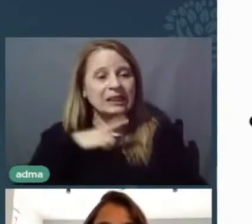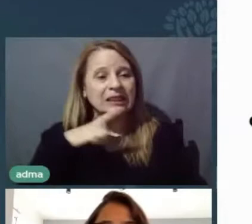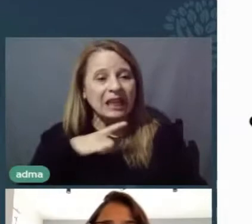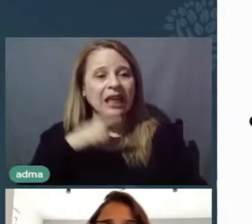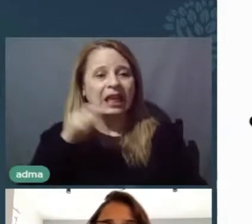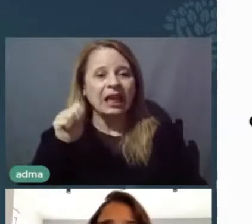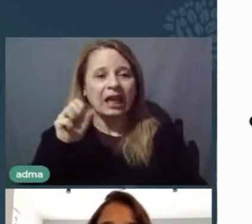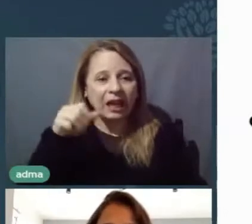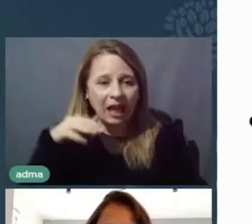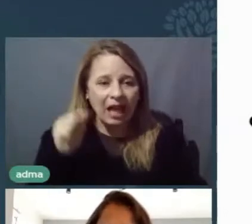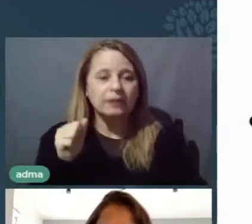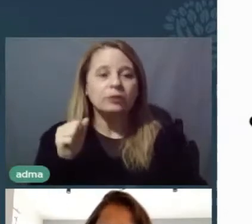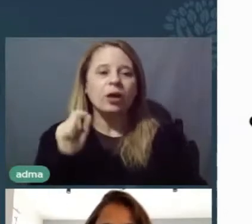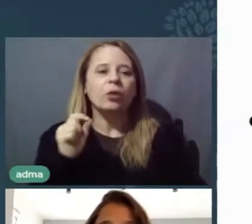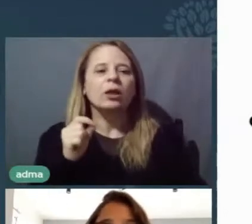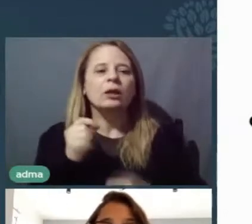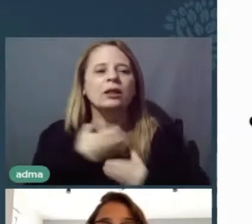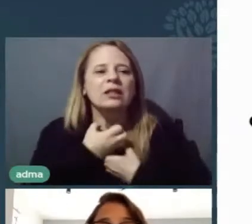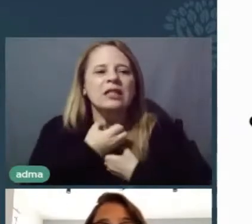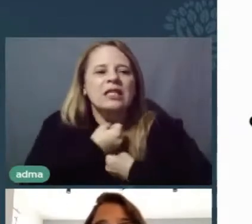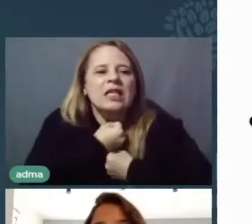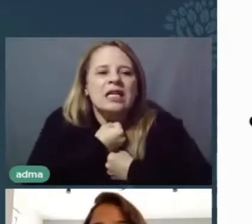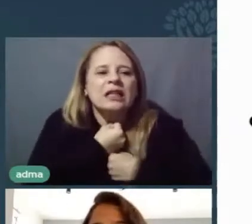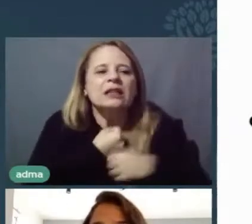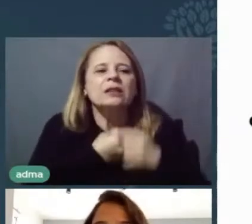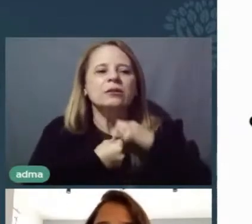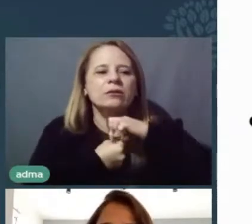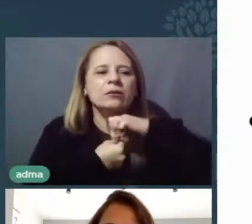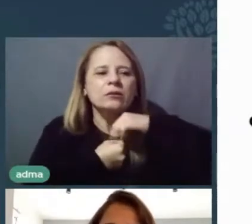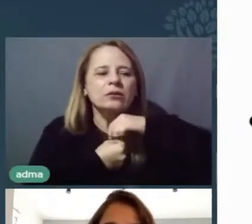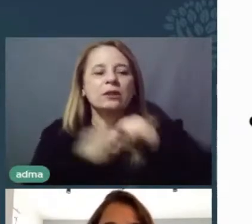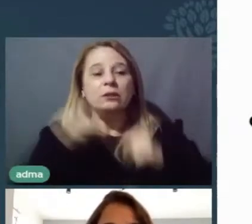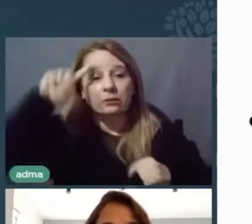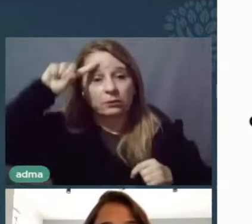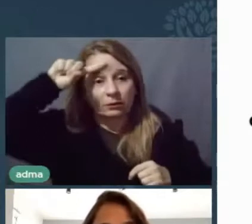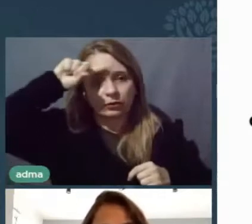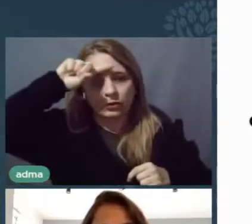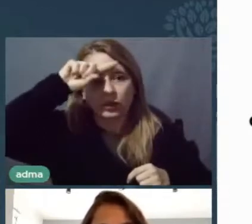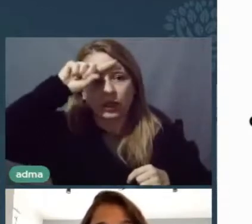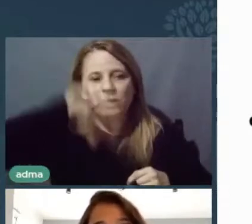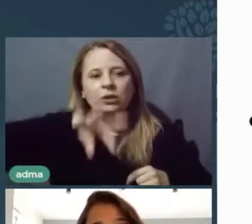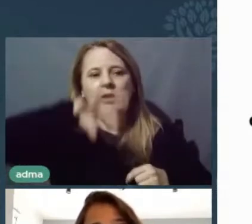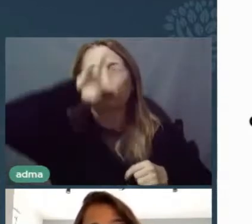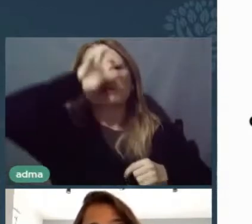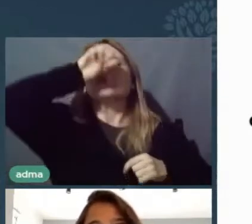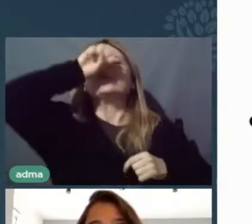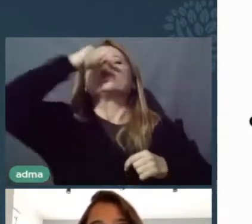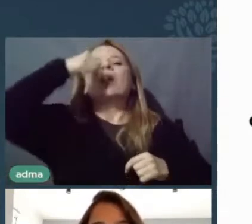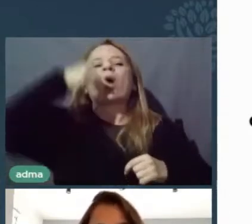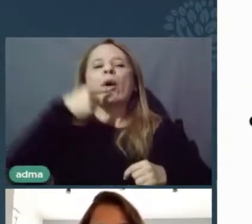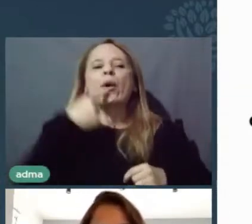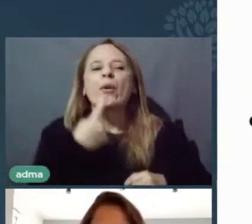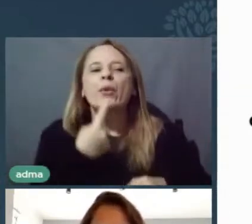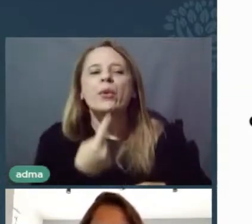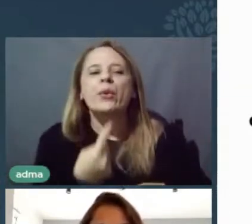asma, ele tem o estreitamento, isso faz com que haja uma dificuldade de entrada e saída de ar e faz com que o indivíduo